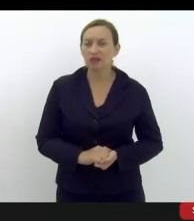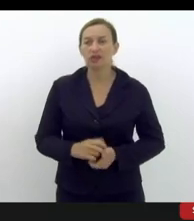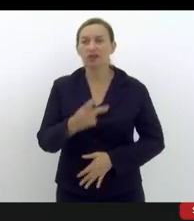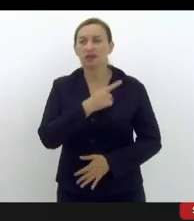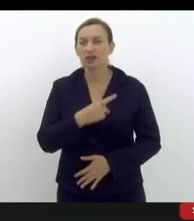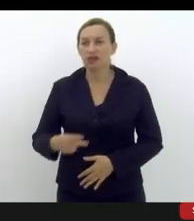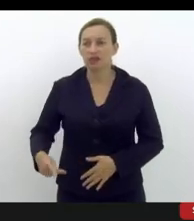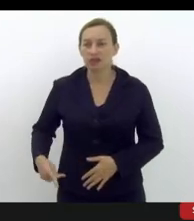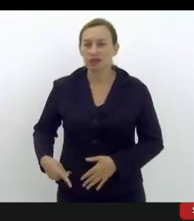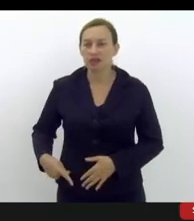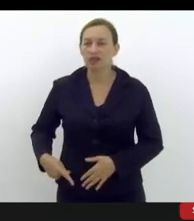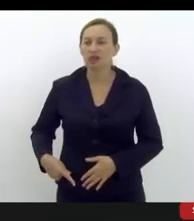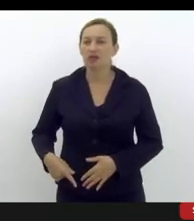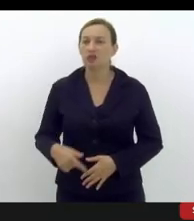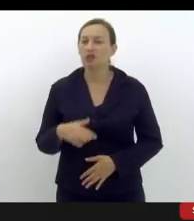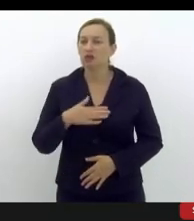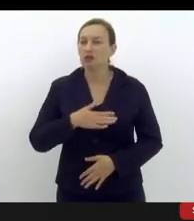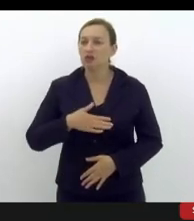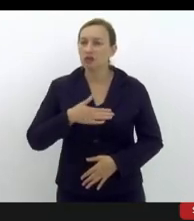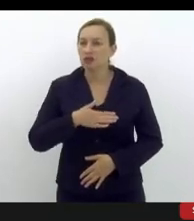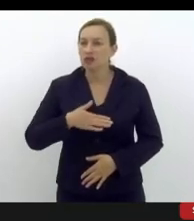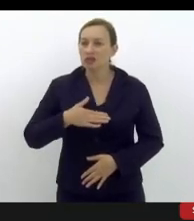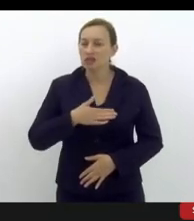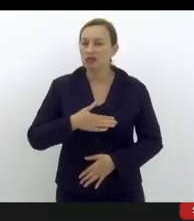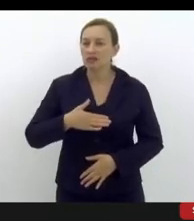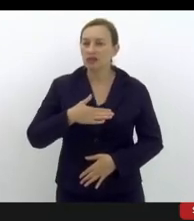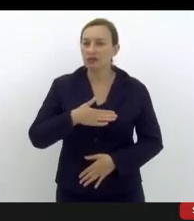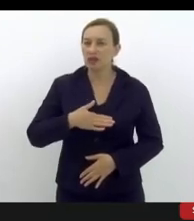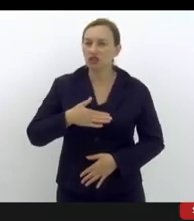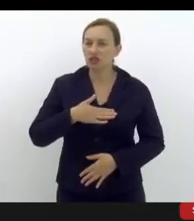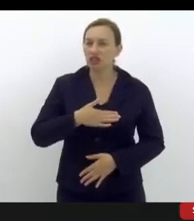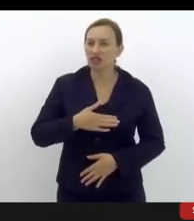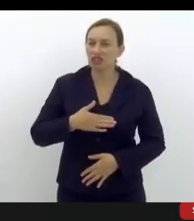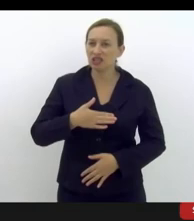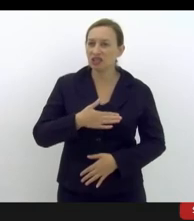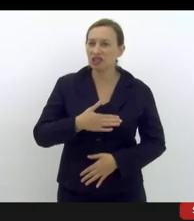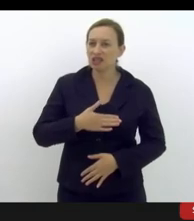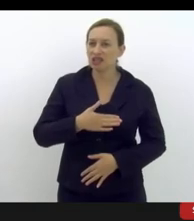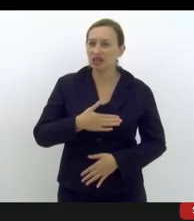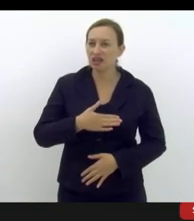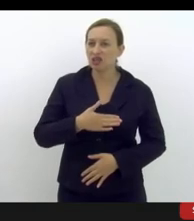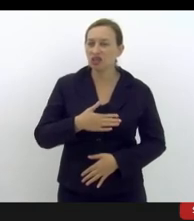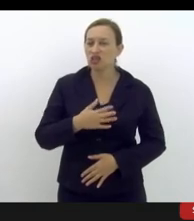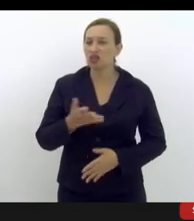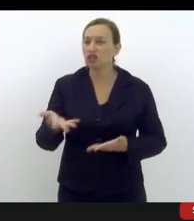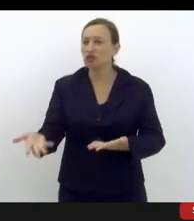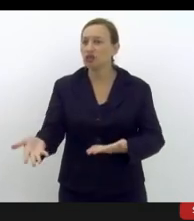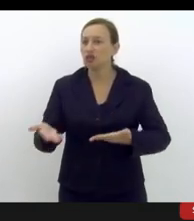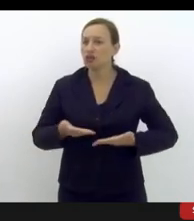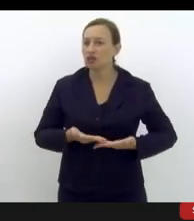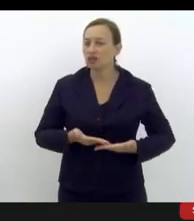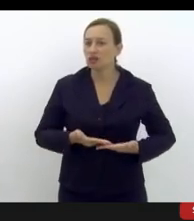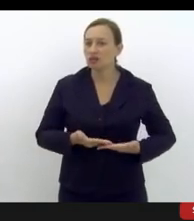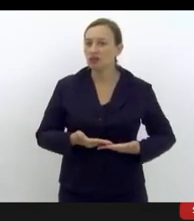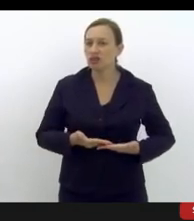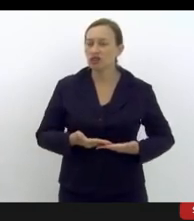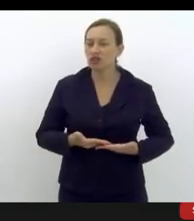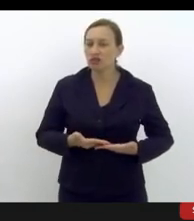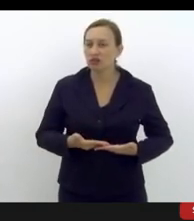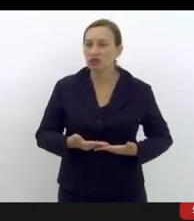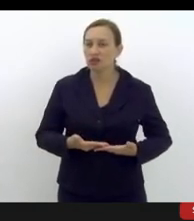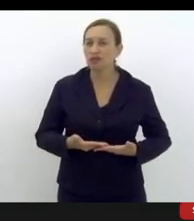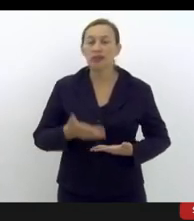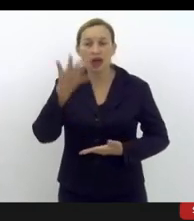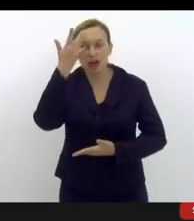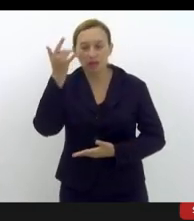Presidente, gostaria de fazer um convite aos deputados e às deputadas, colegas, para amanhã participar